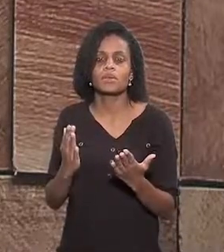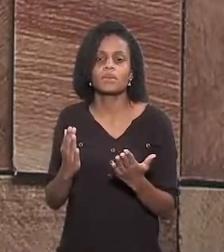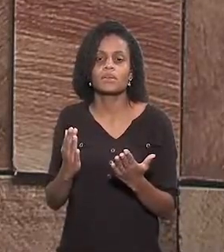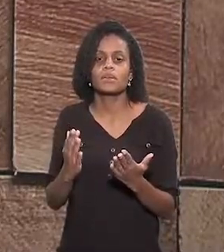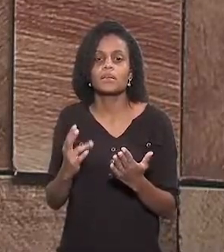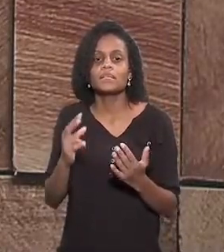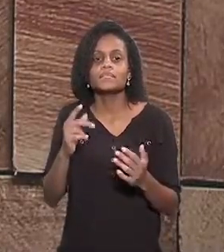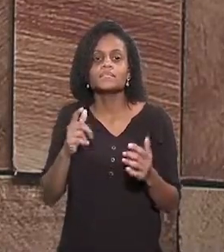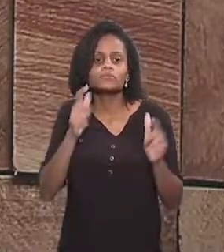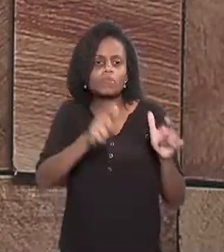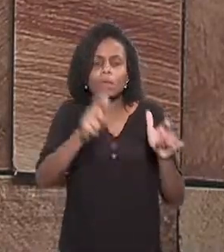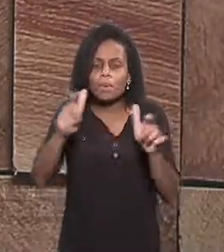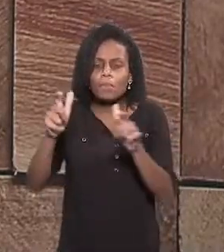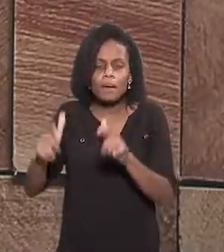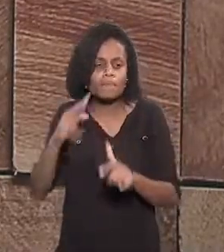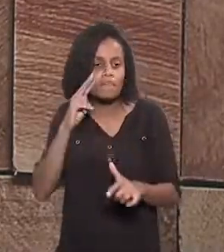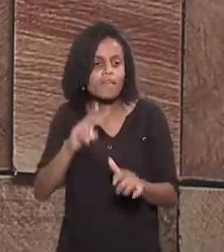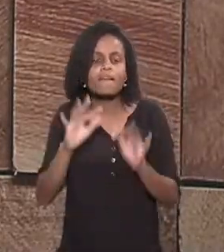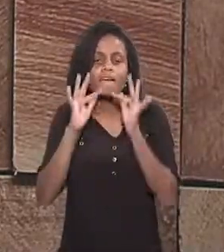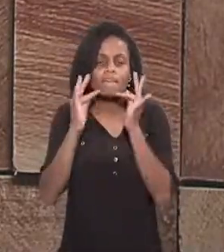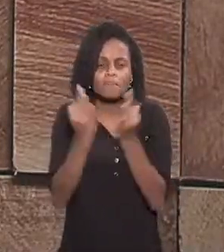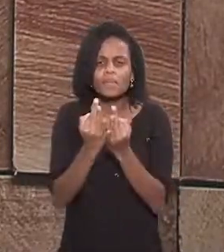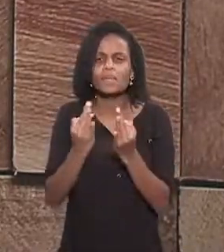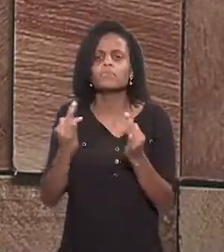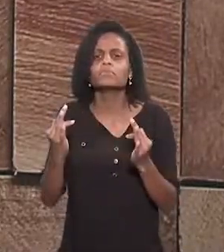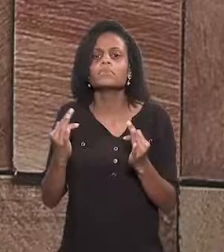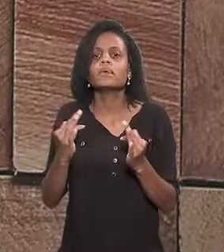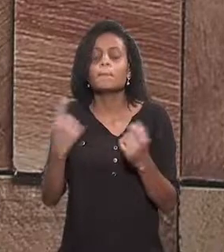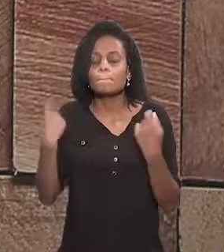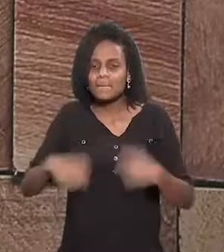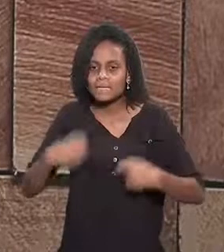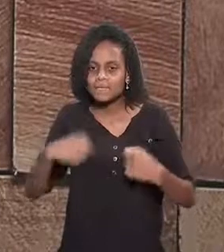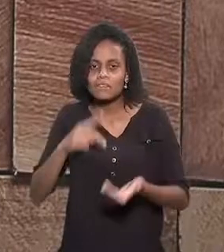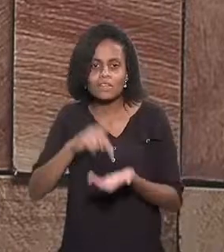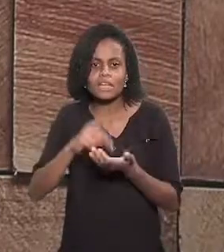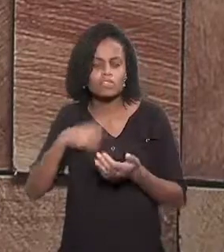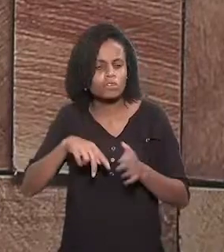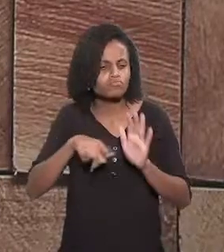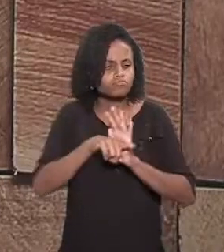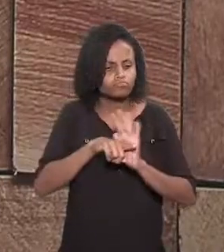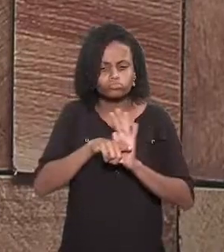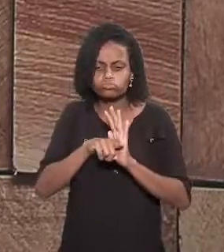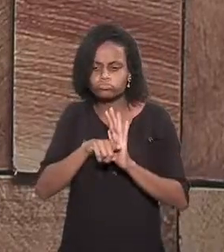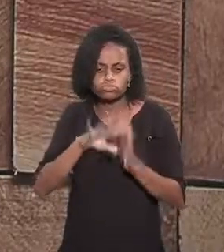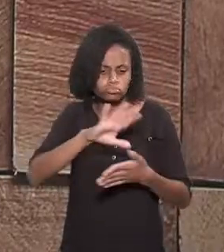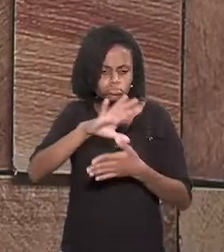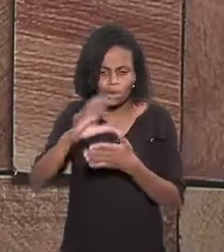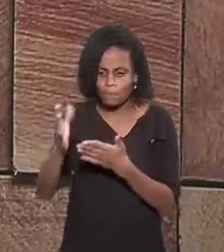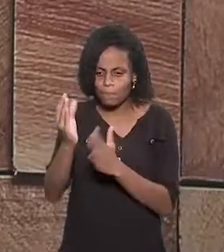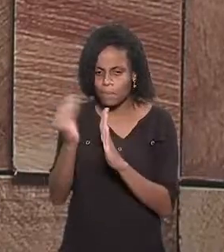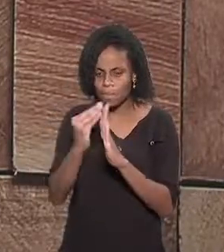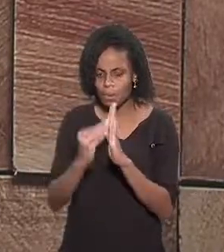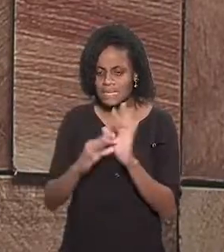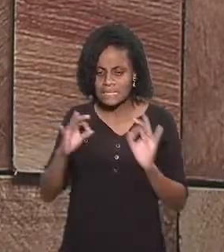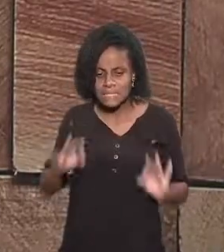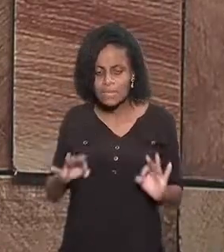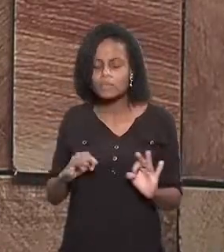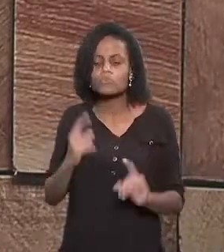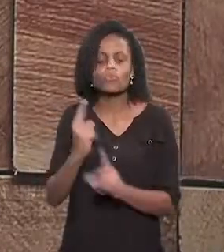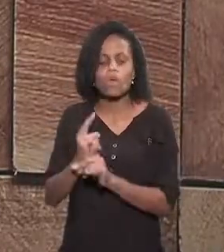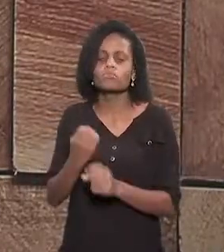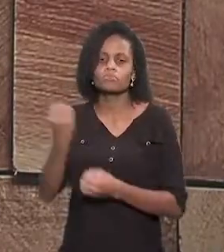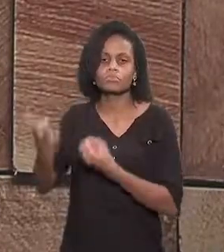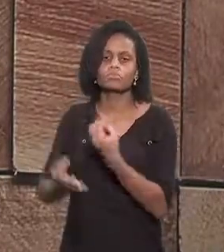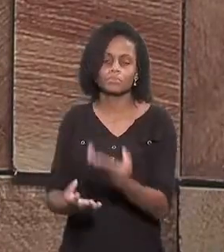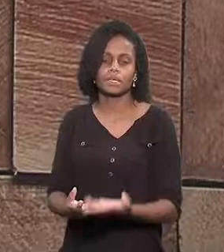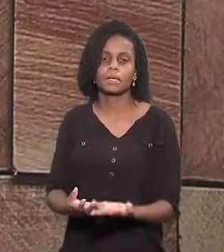nos lugares onde as pessoas têm maior necessidade dentro da favela e faz esse mapeamento para poder entregar às pessoas. Então a gente